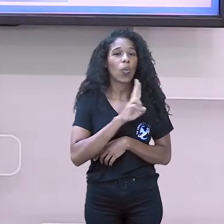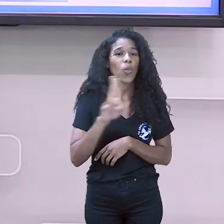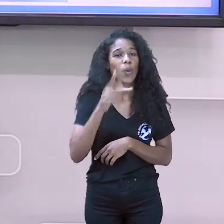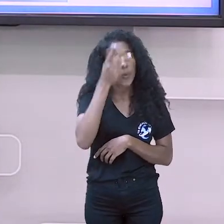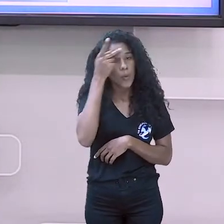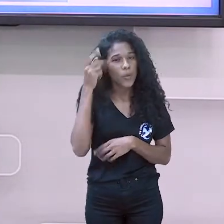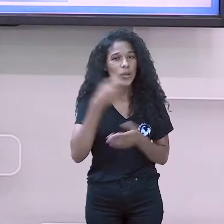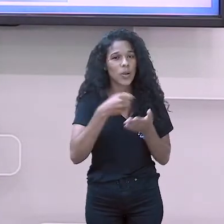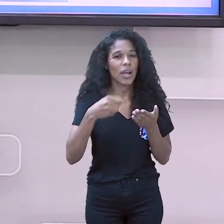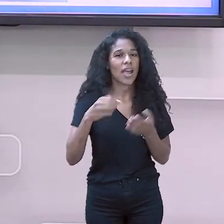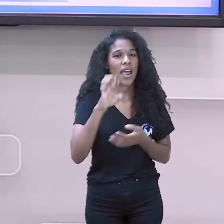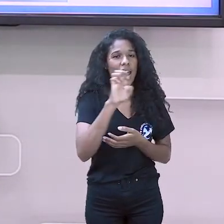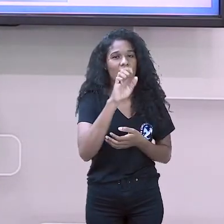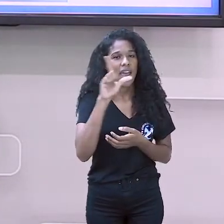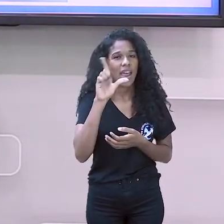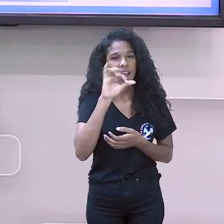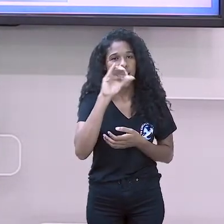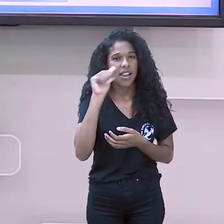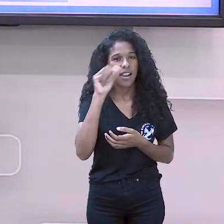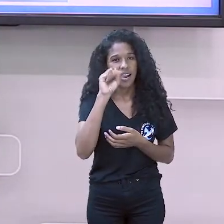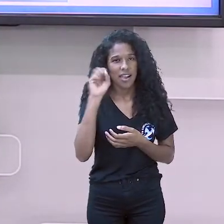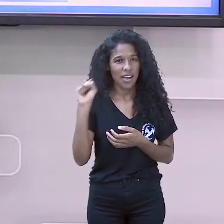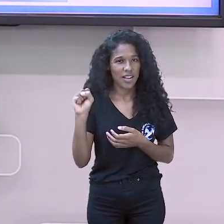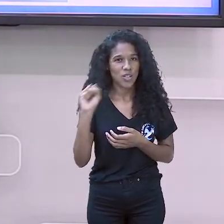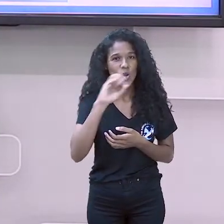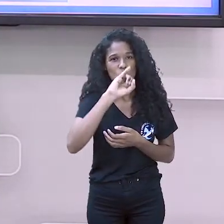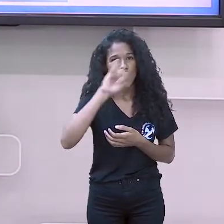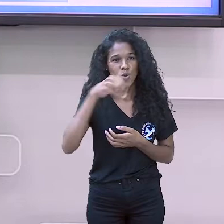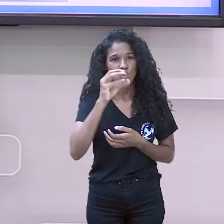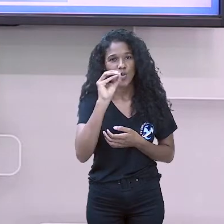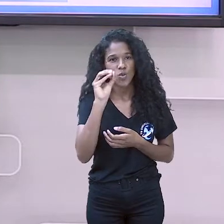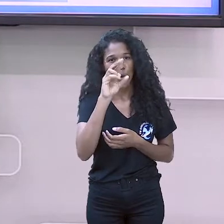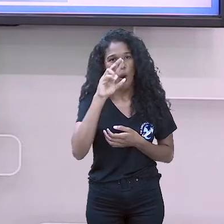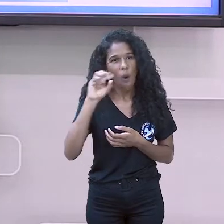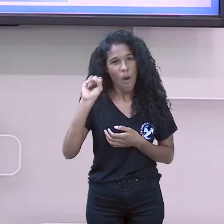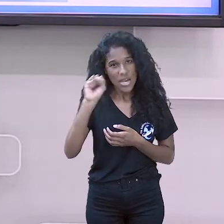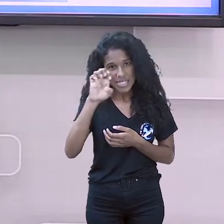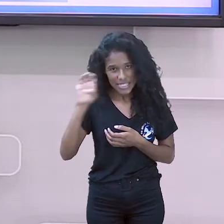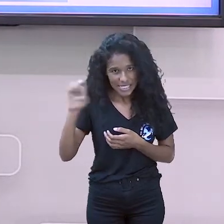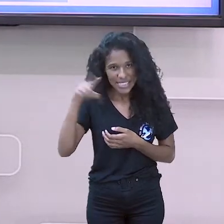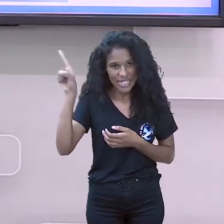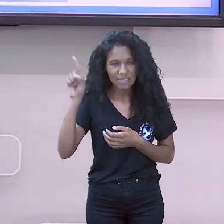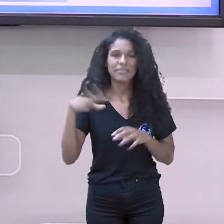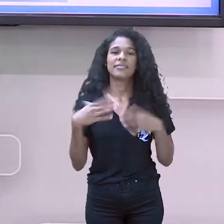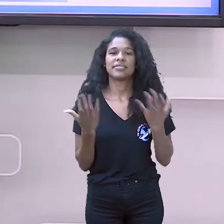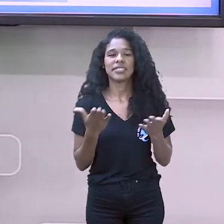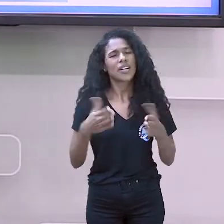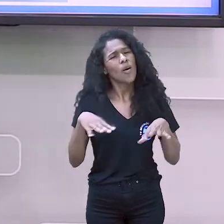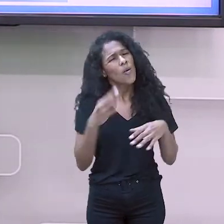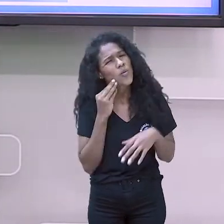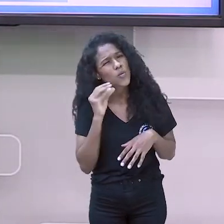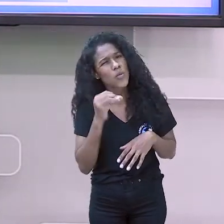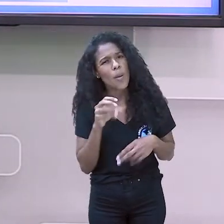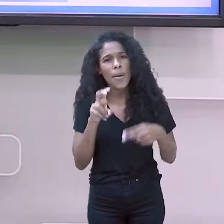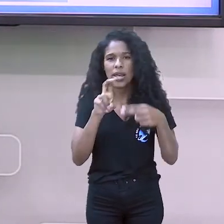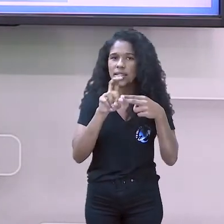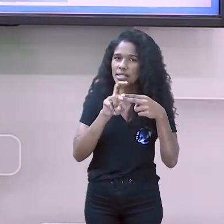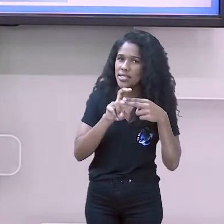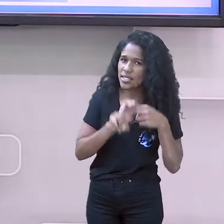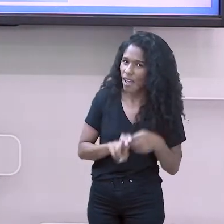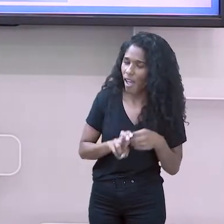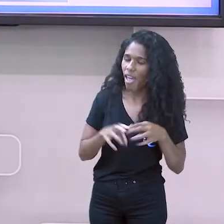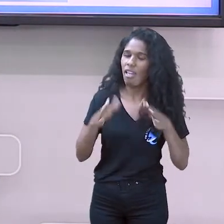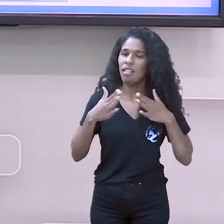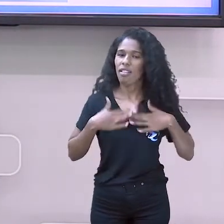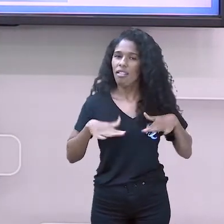delícia! Então, senta, não desliga, não dá pausa, né, no vídeo aí, no YouTube, e